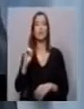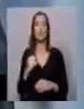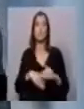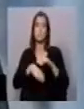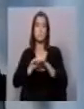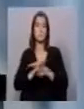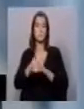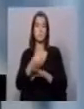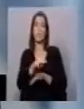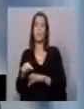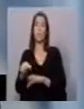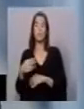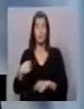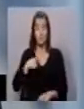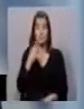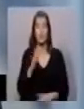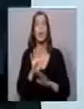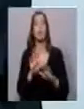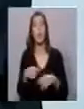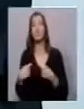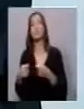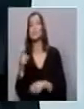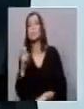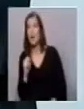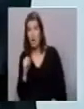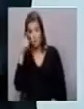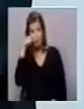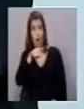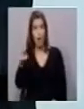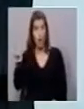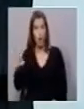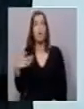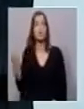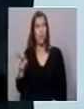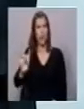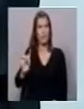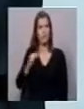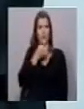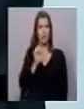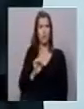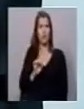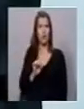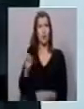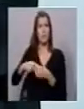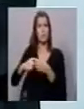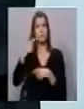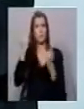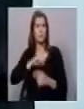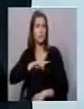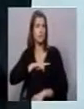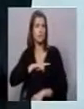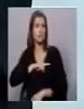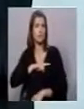que foi anunciado. Mas nós dizemos, então e a despesa má? Ela está identificada, até não se toca, ninguém fala nas parcerias público-privadas que